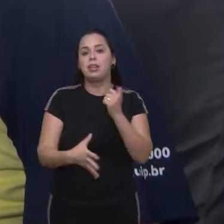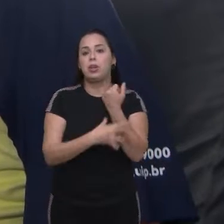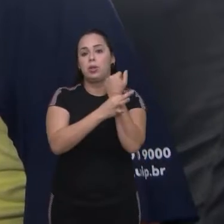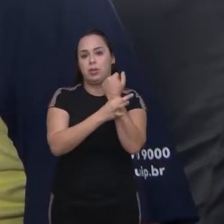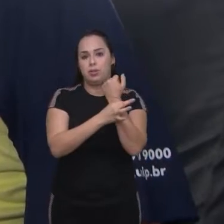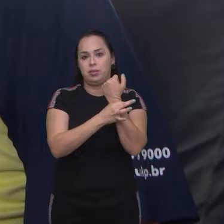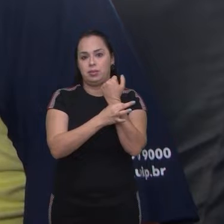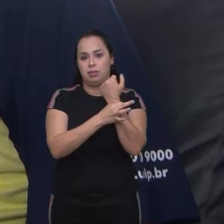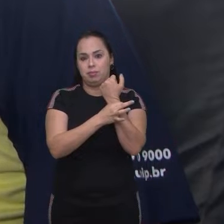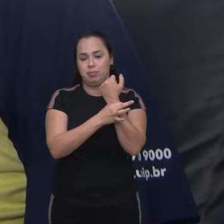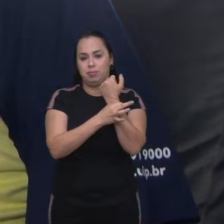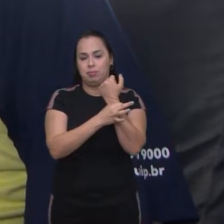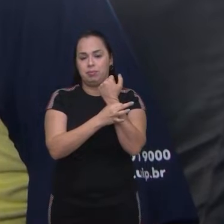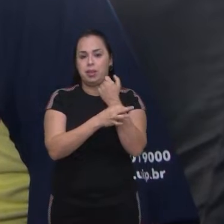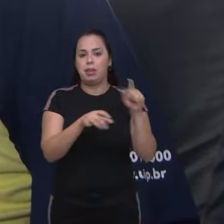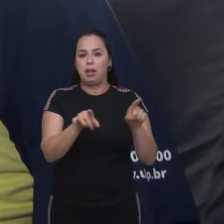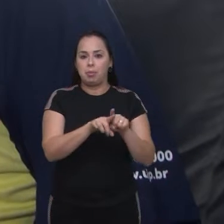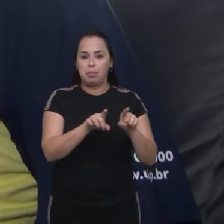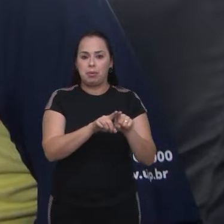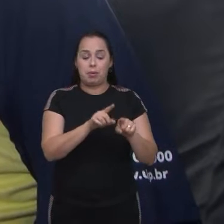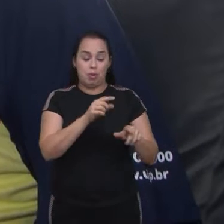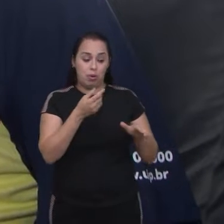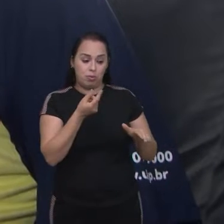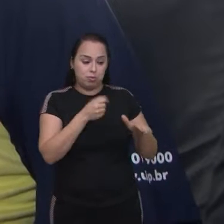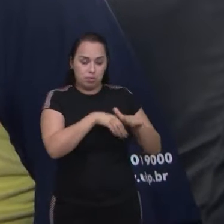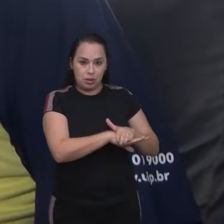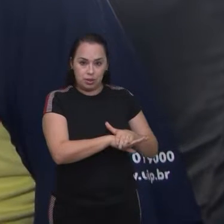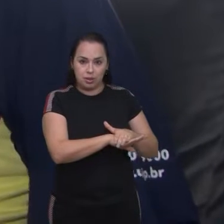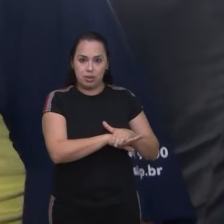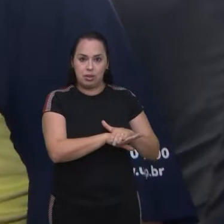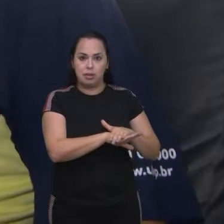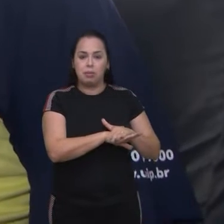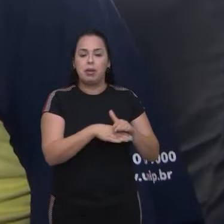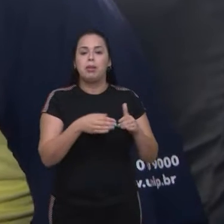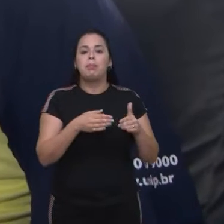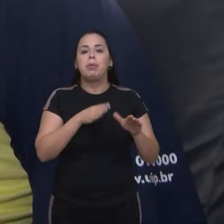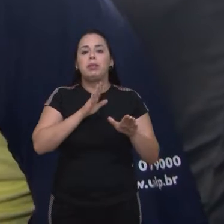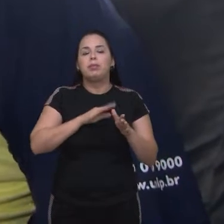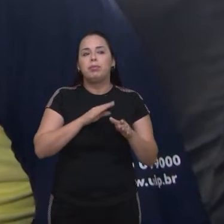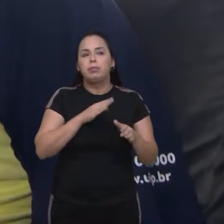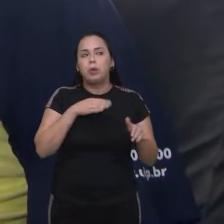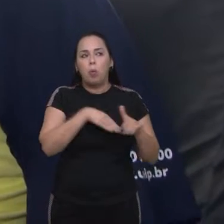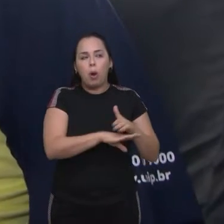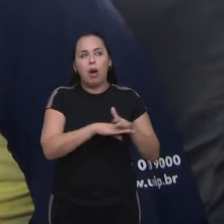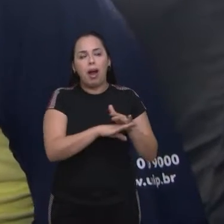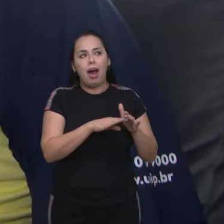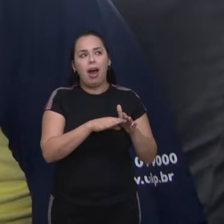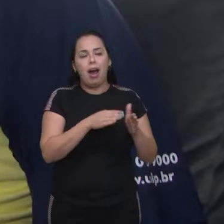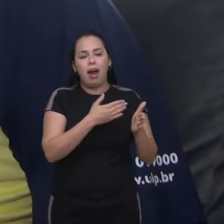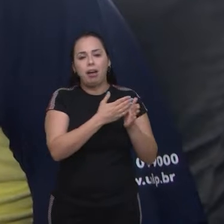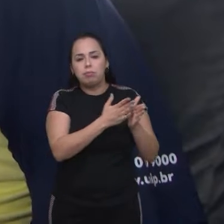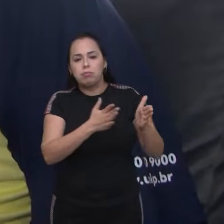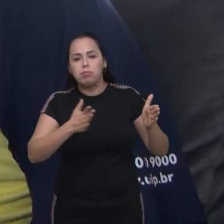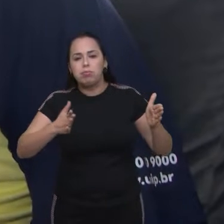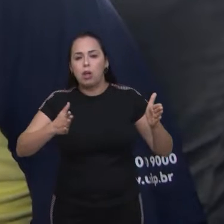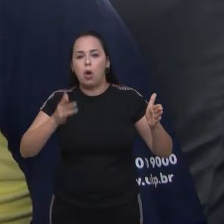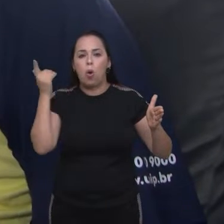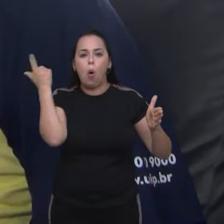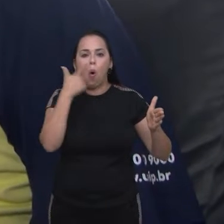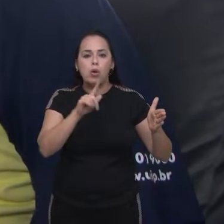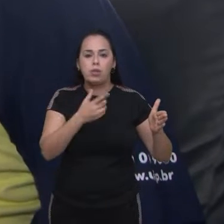reserva de segurança é você ter esse valor multiplicado por 6, ou seja, um recurso suficiente para você sobreviver por 6